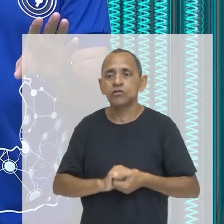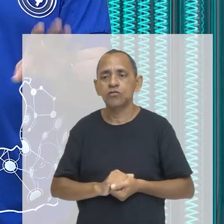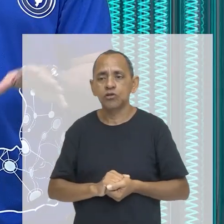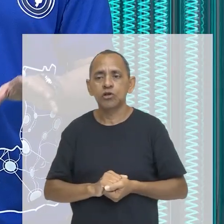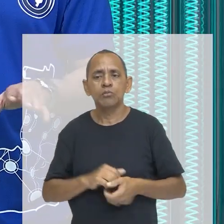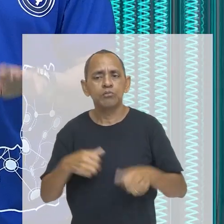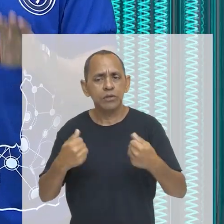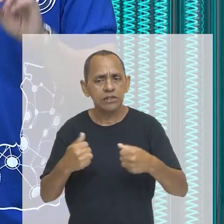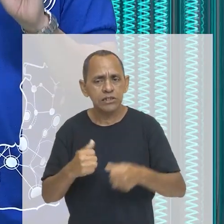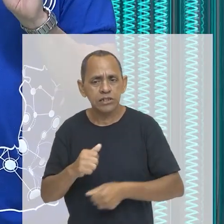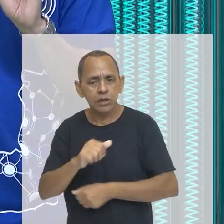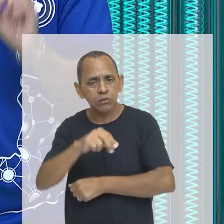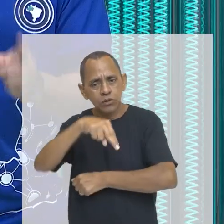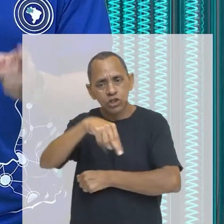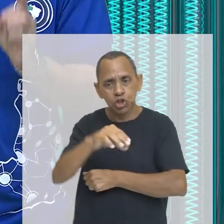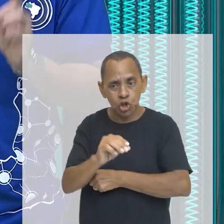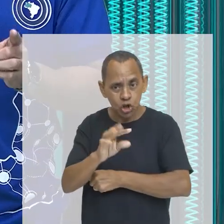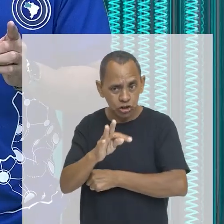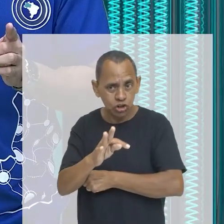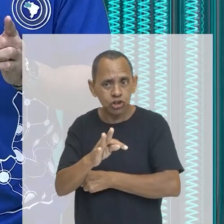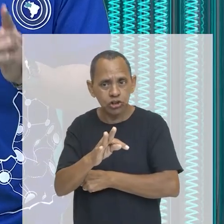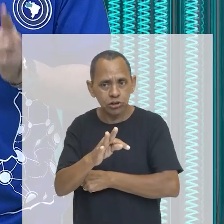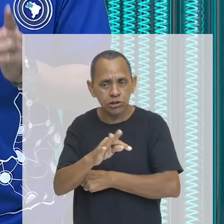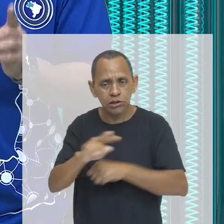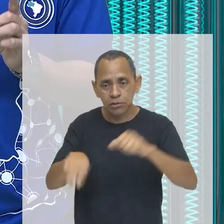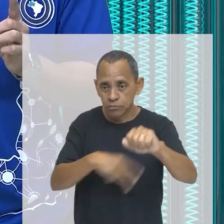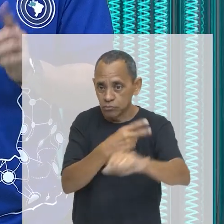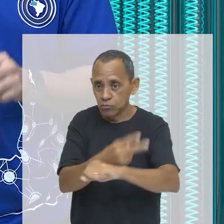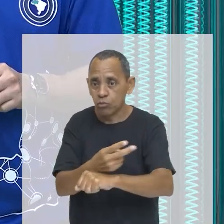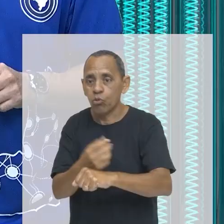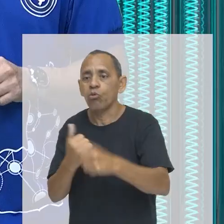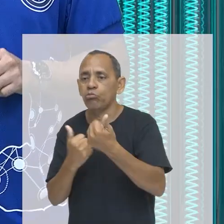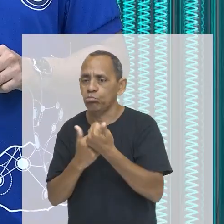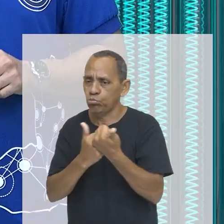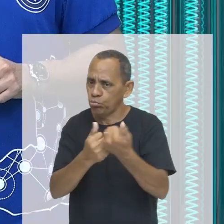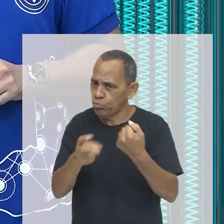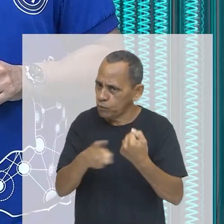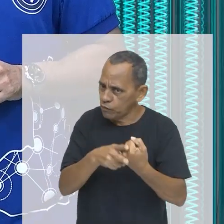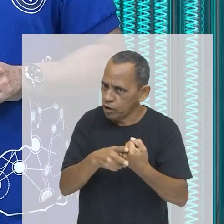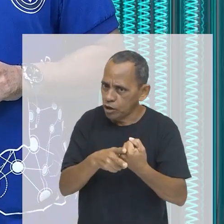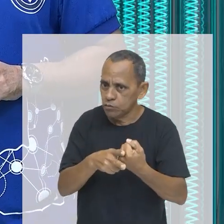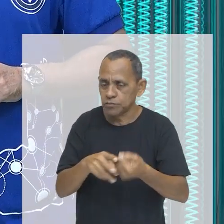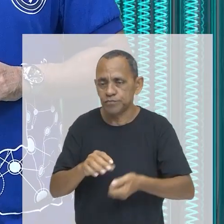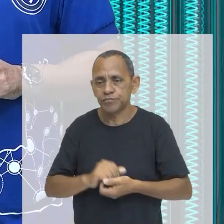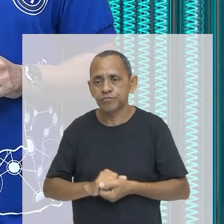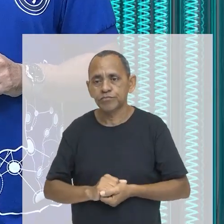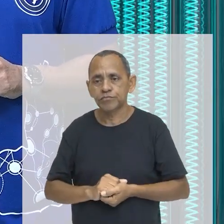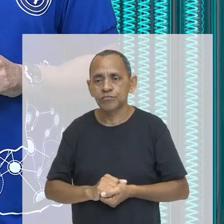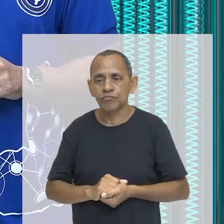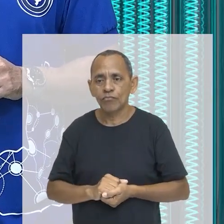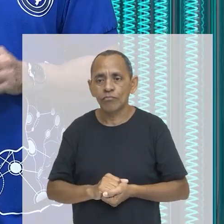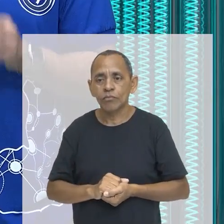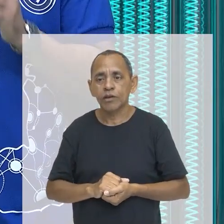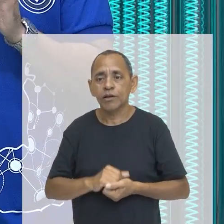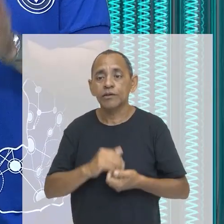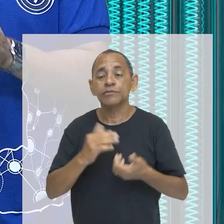o verbo modal, dos verbos modais, né? Lembrem disso. No entanto, eu tenho verbos que